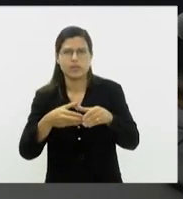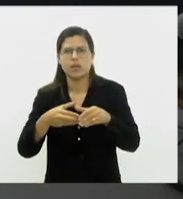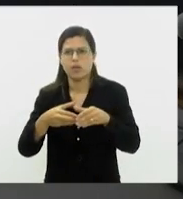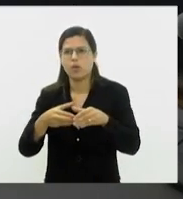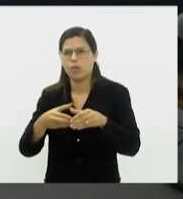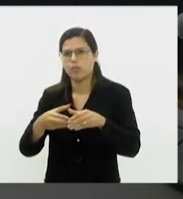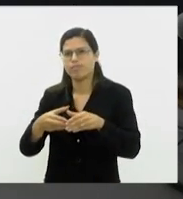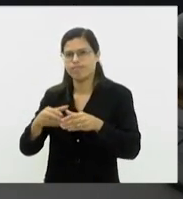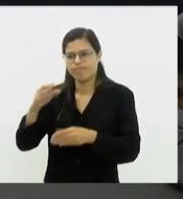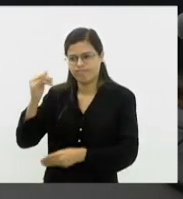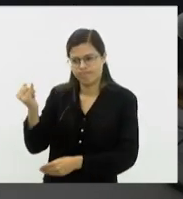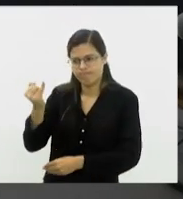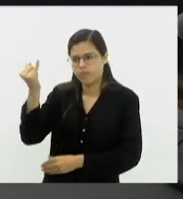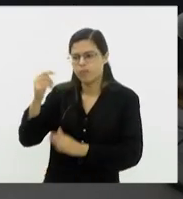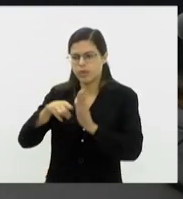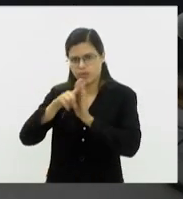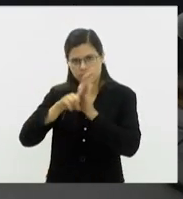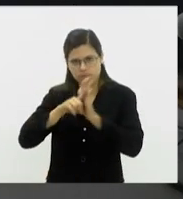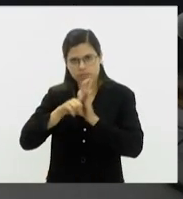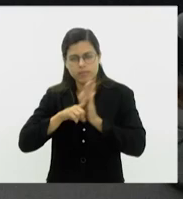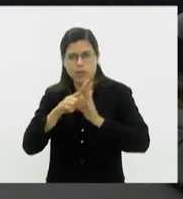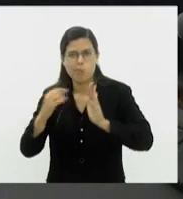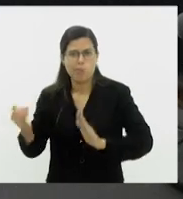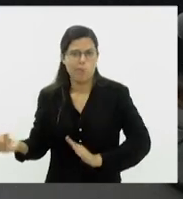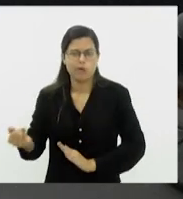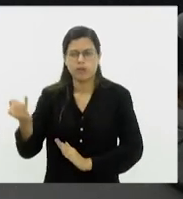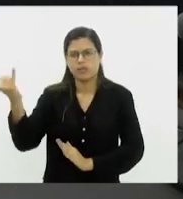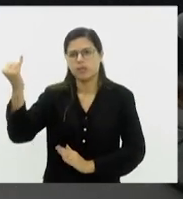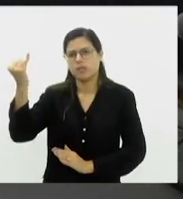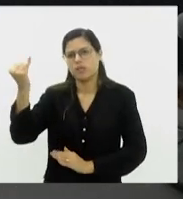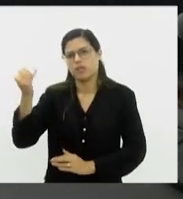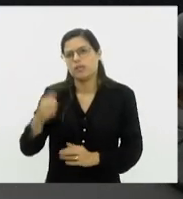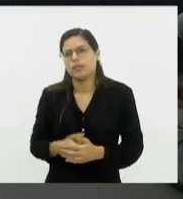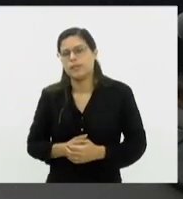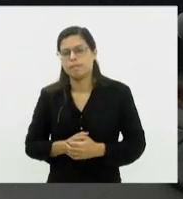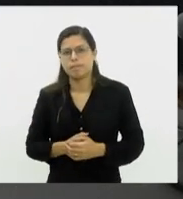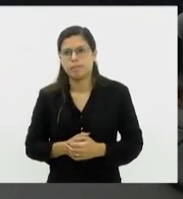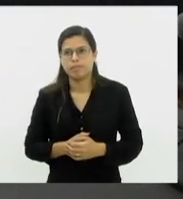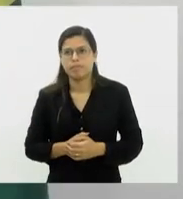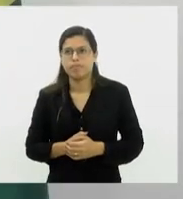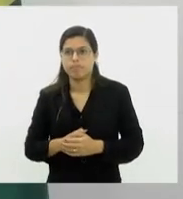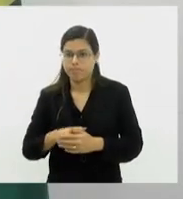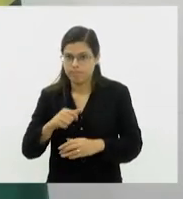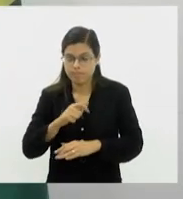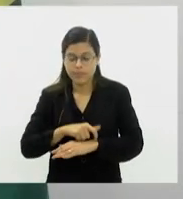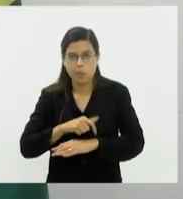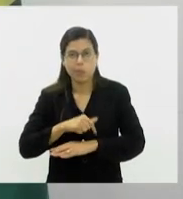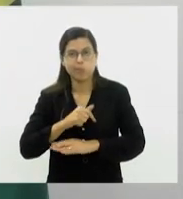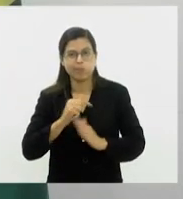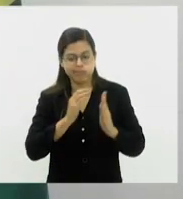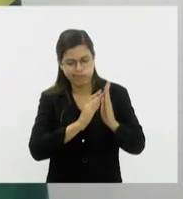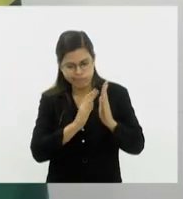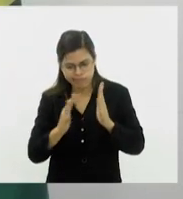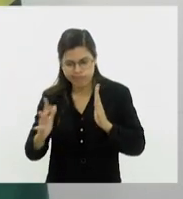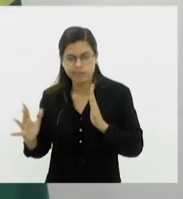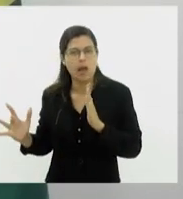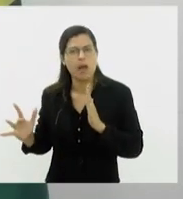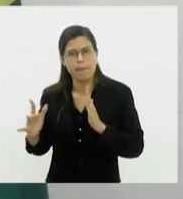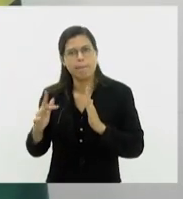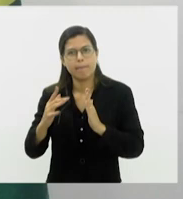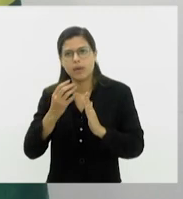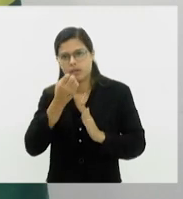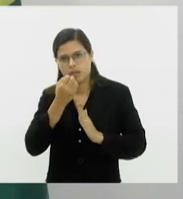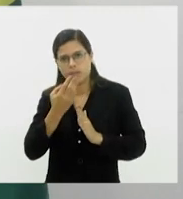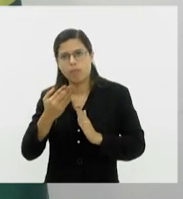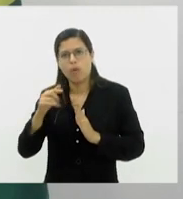importância que teve e que tomou boa parte do nosso tempo mas por uma boa causa em